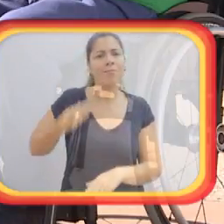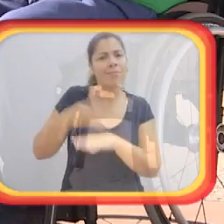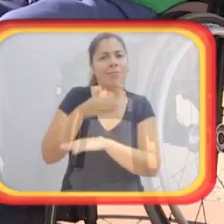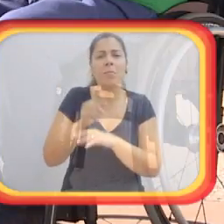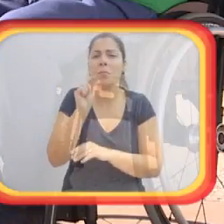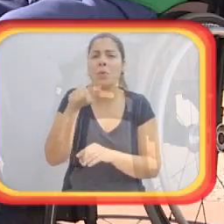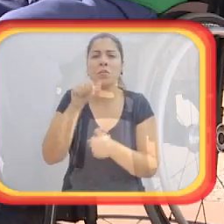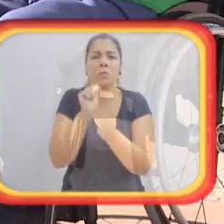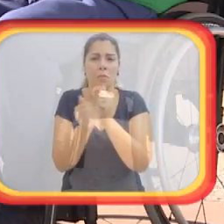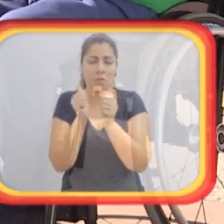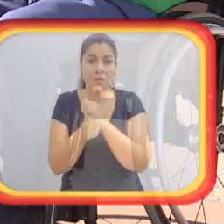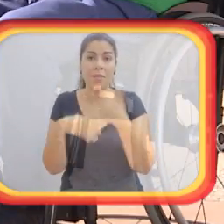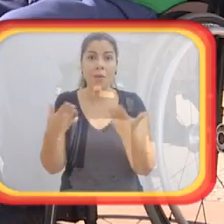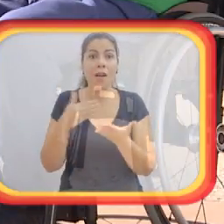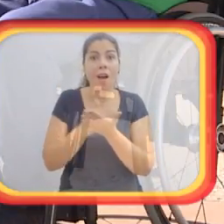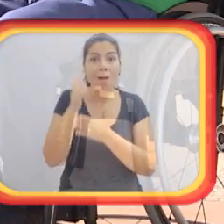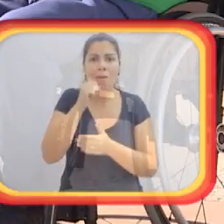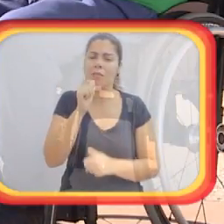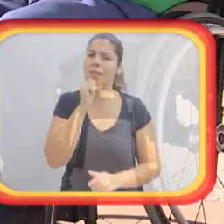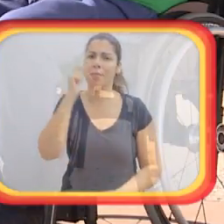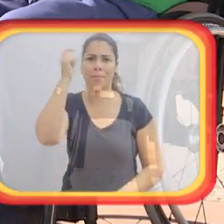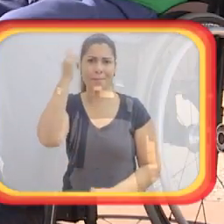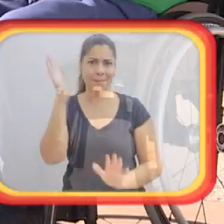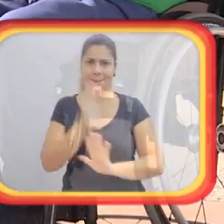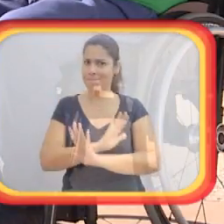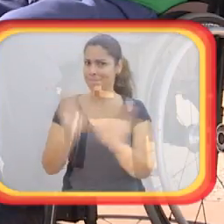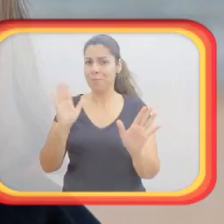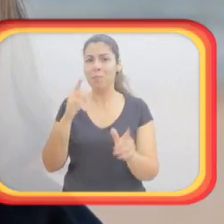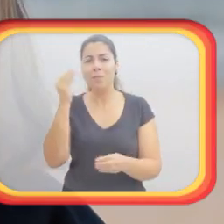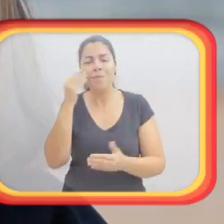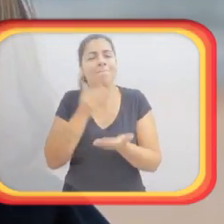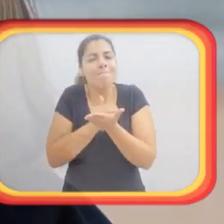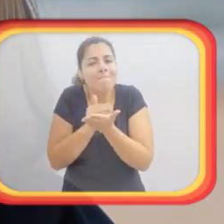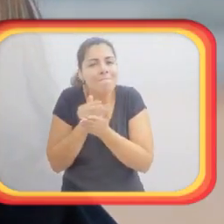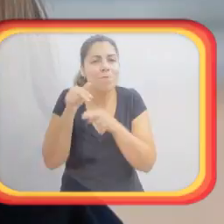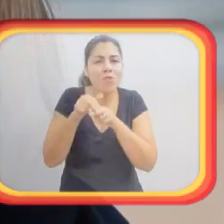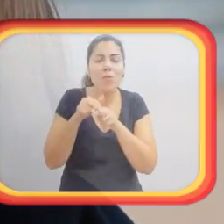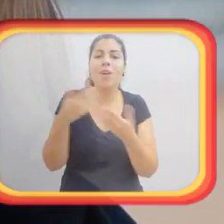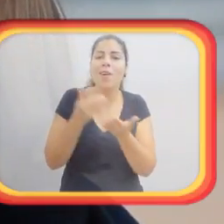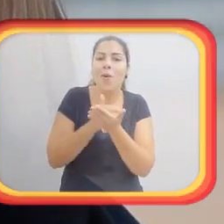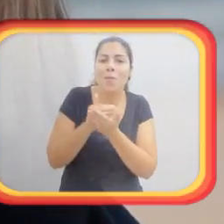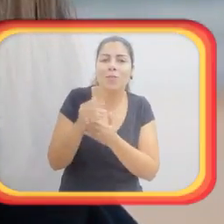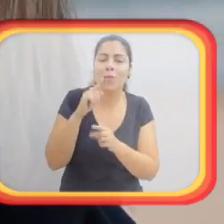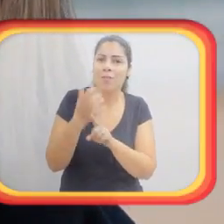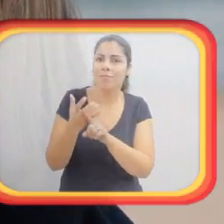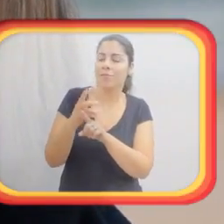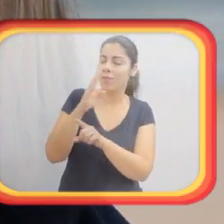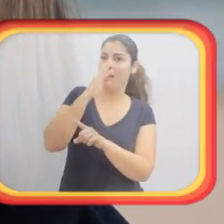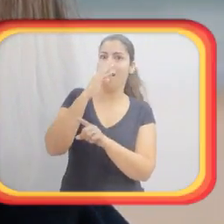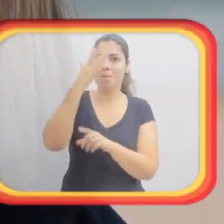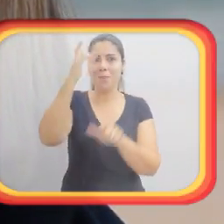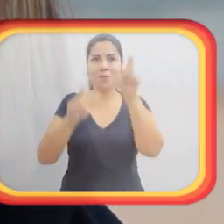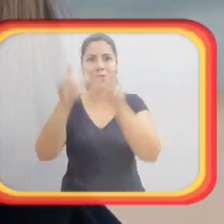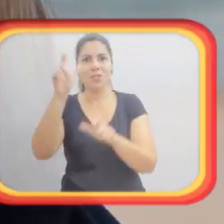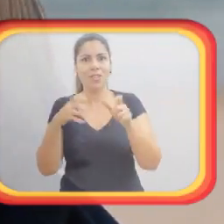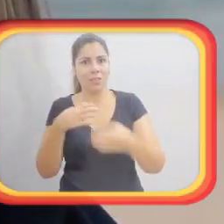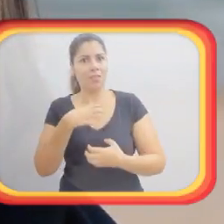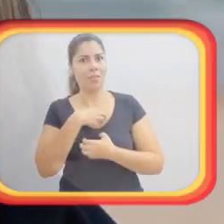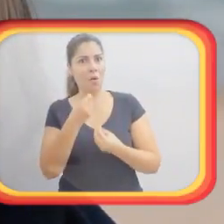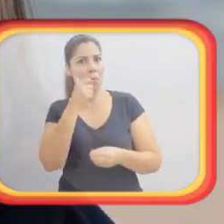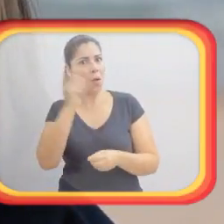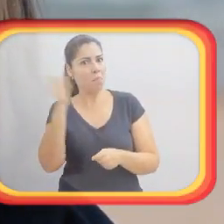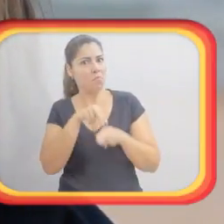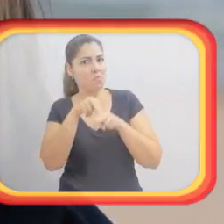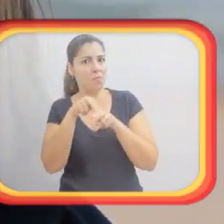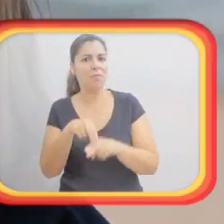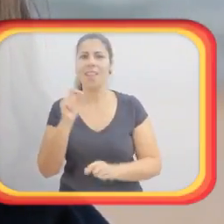anos atrás, e num país tão conservador como era Portugal, as pessoas praticavam muito pouco desporto, e então as mulheres